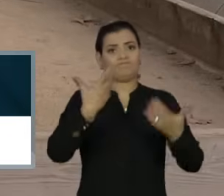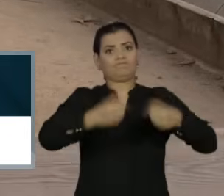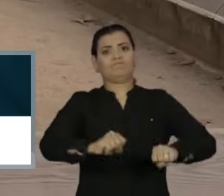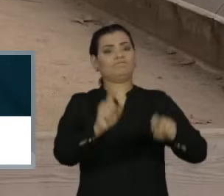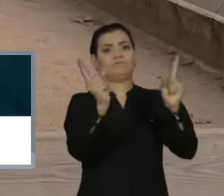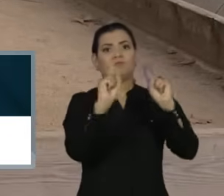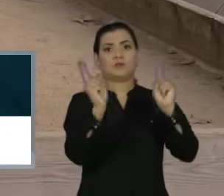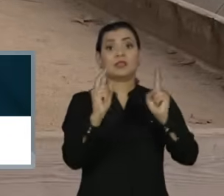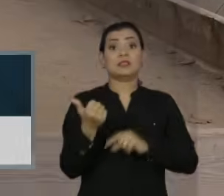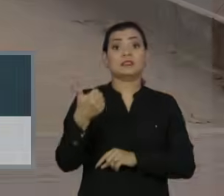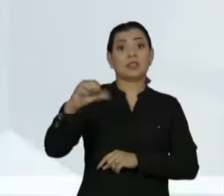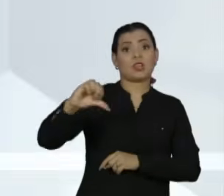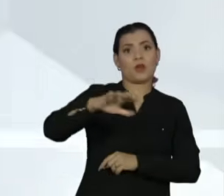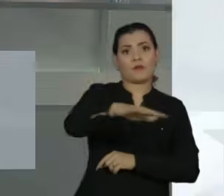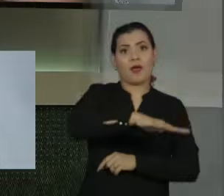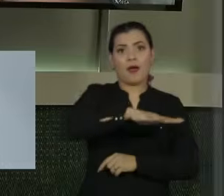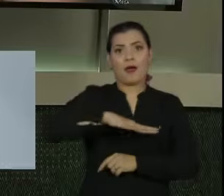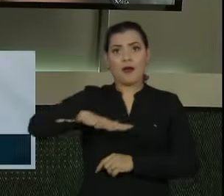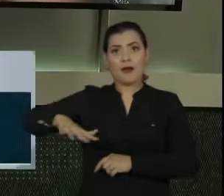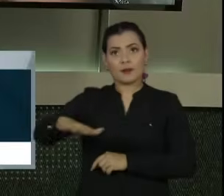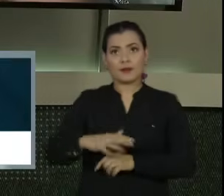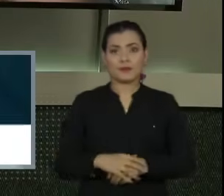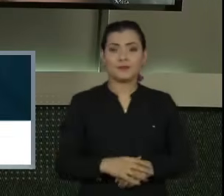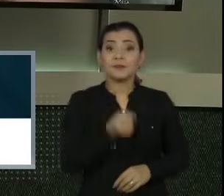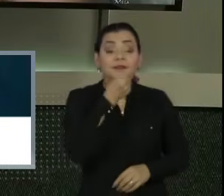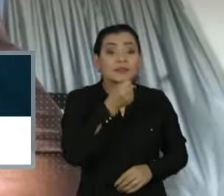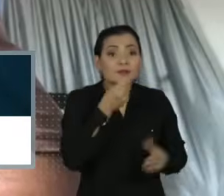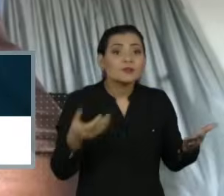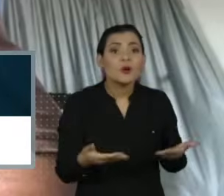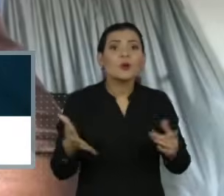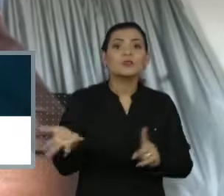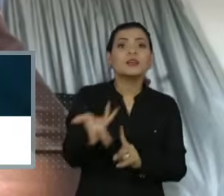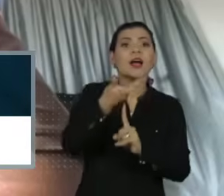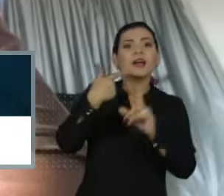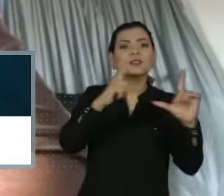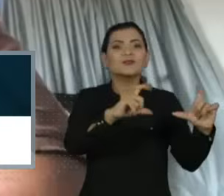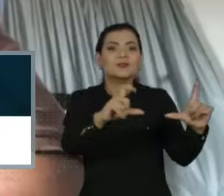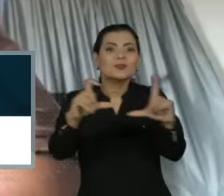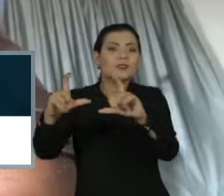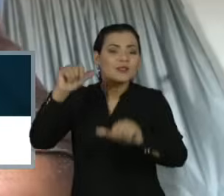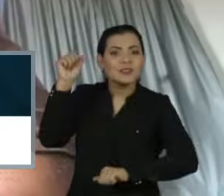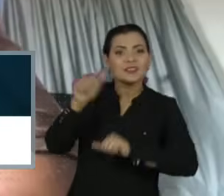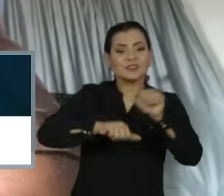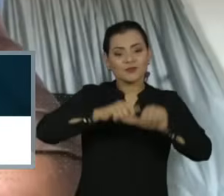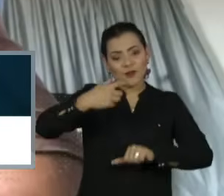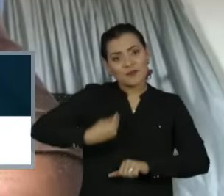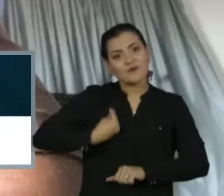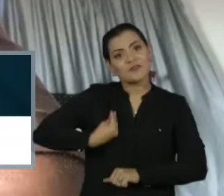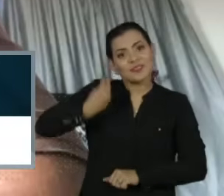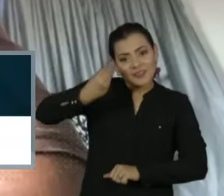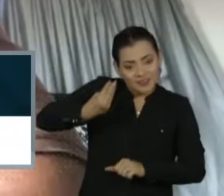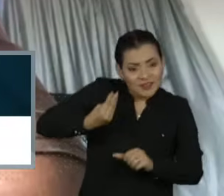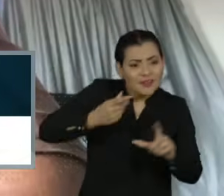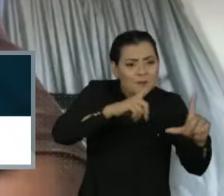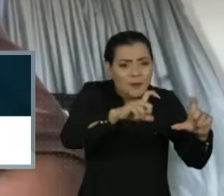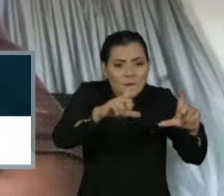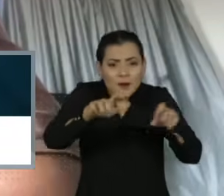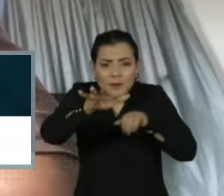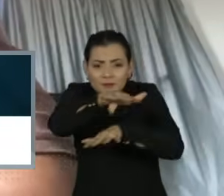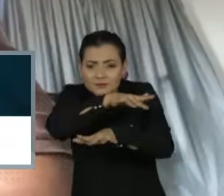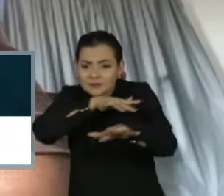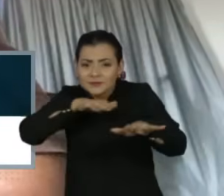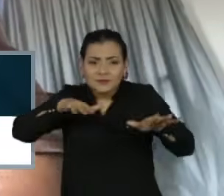19 regiões. E na entrevista de hoje, a arte da fotografia transformando histórias e eternizando novos olhares